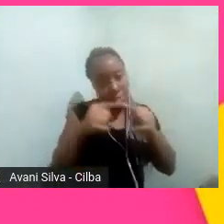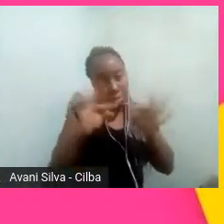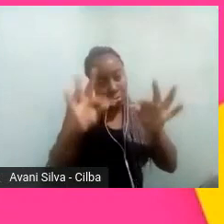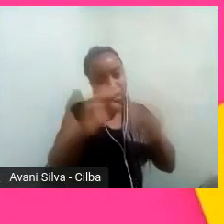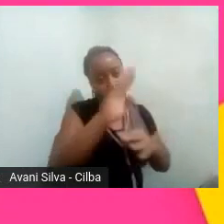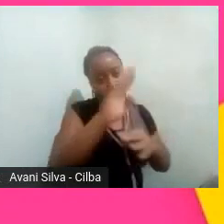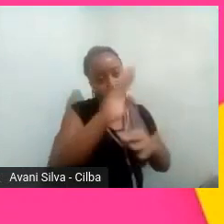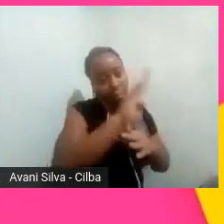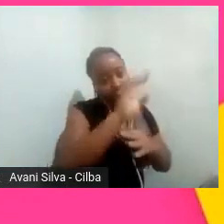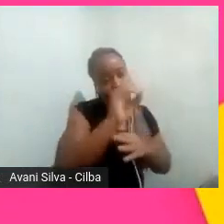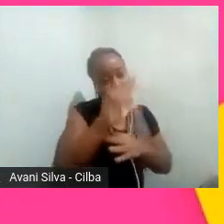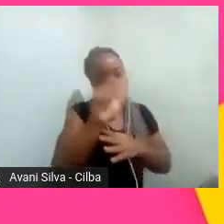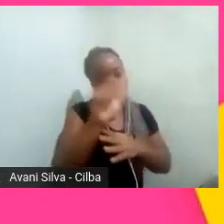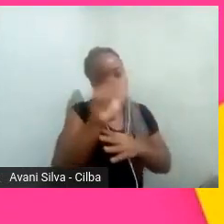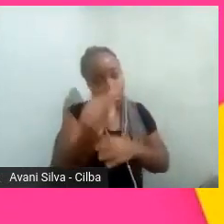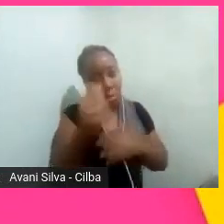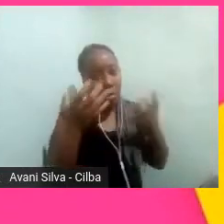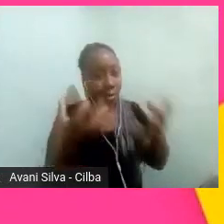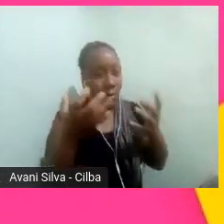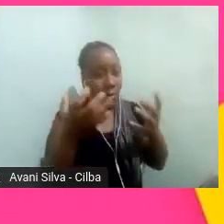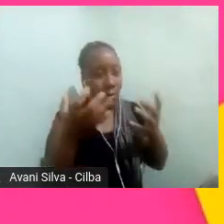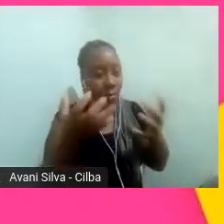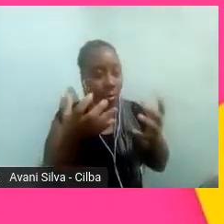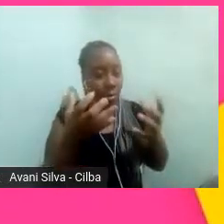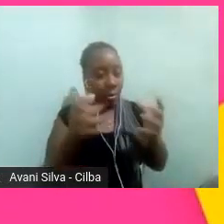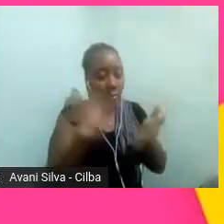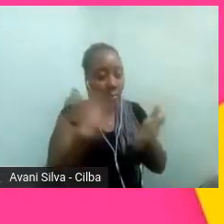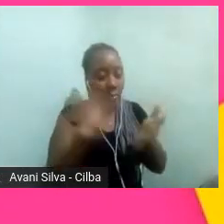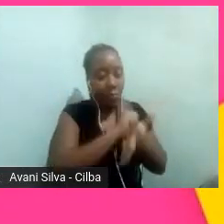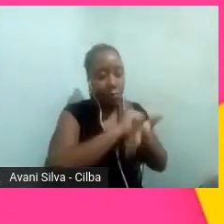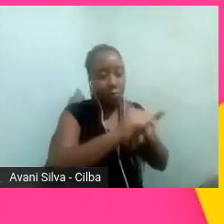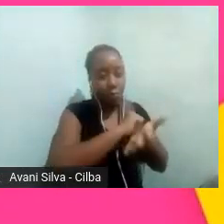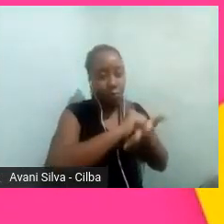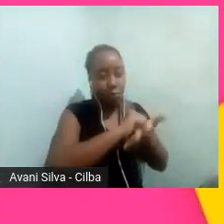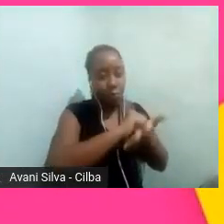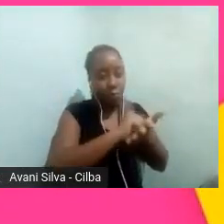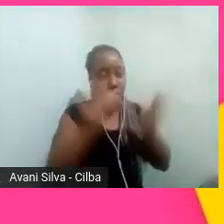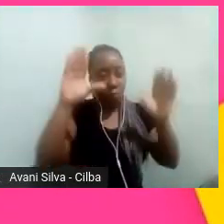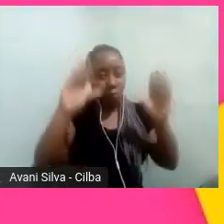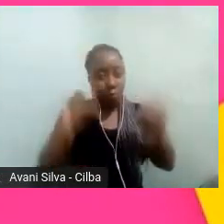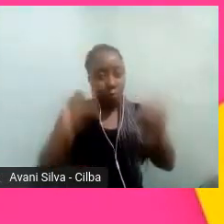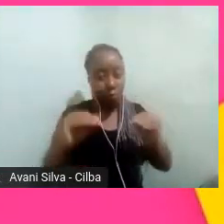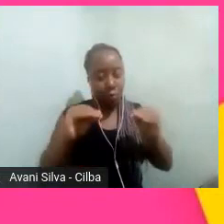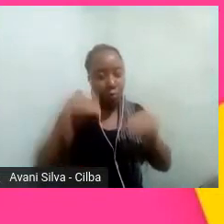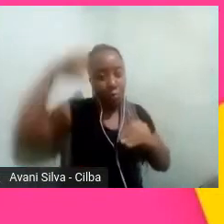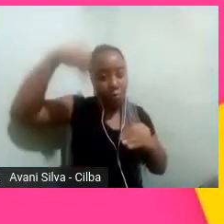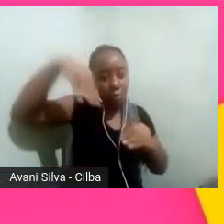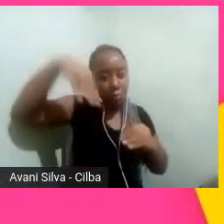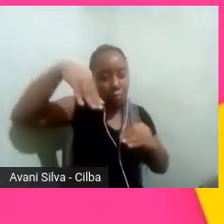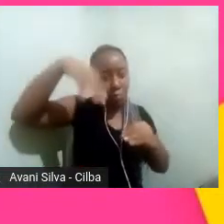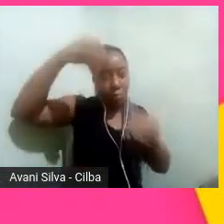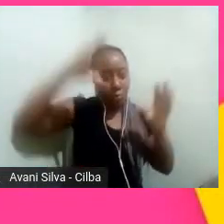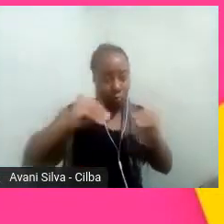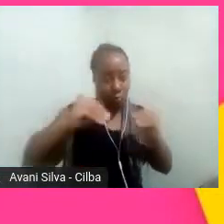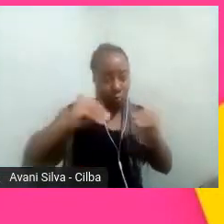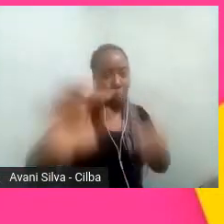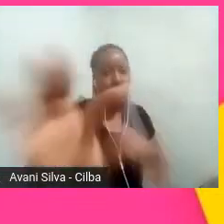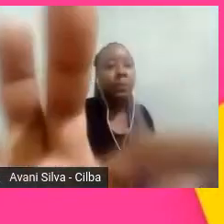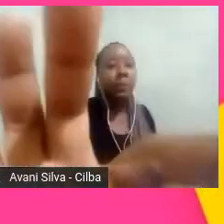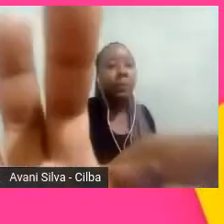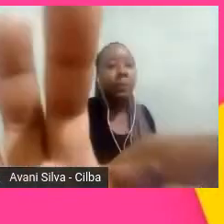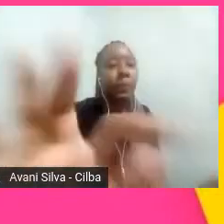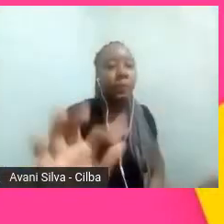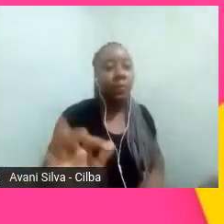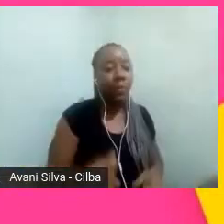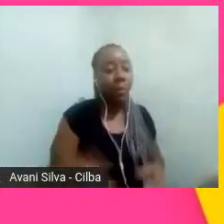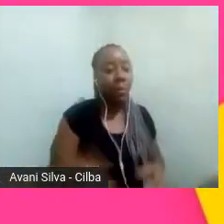e eu quero que ele apague a luz. Então, vou partir do princípio